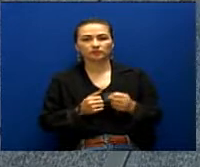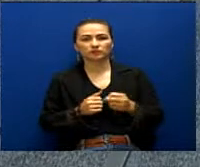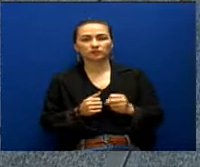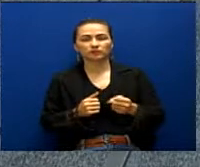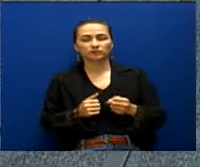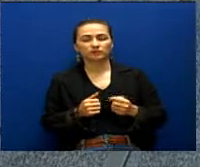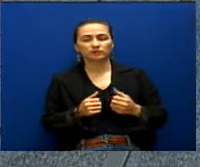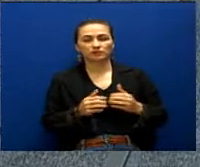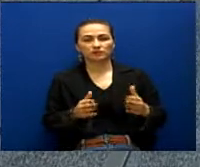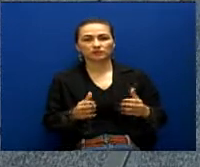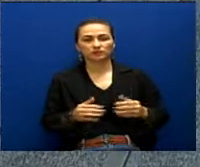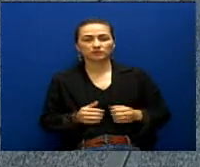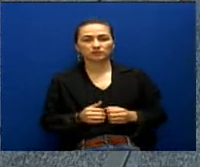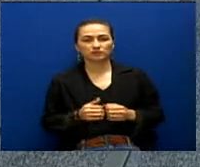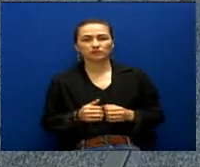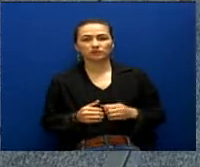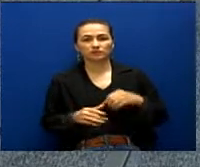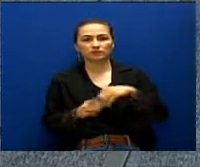Voto sim.